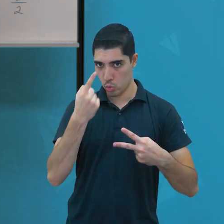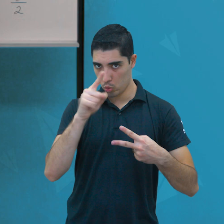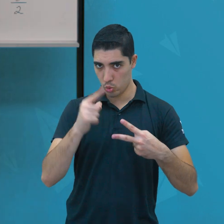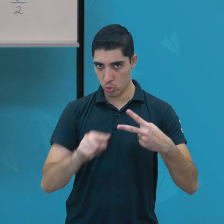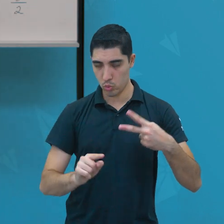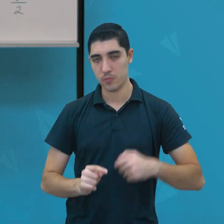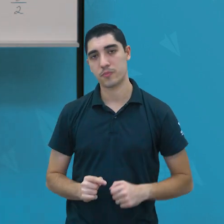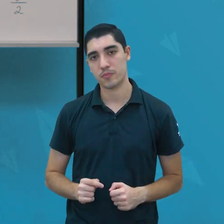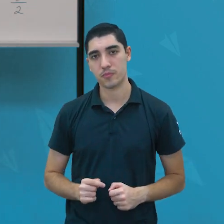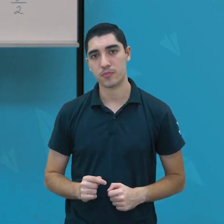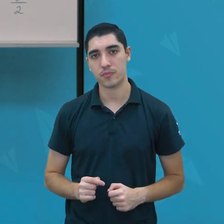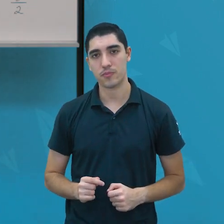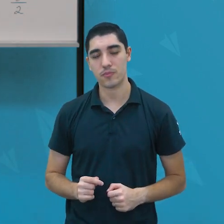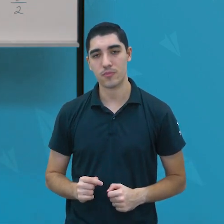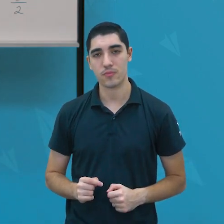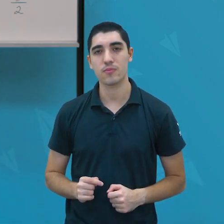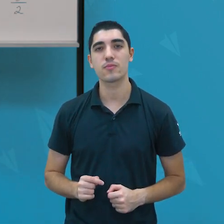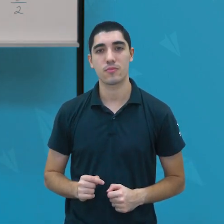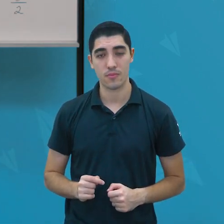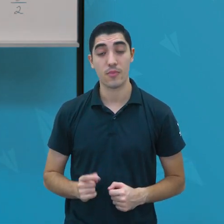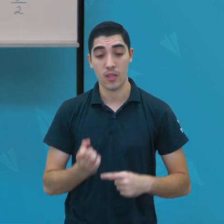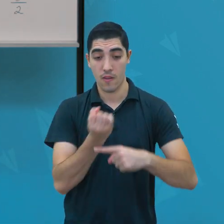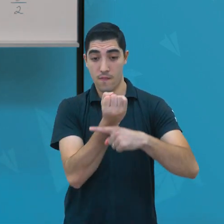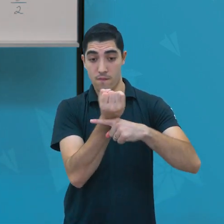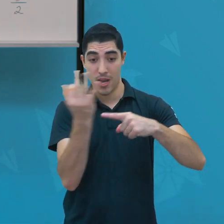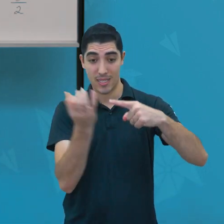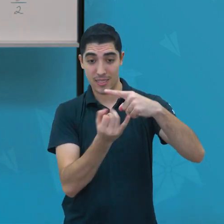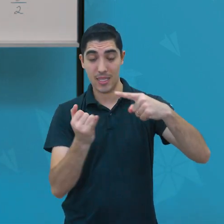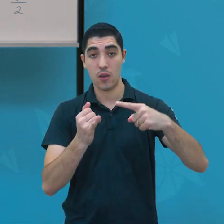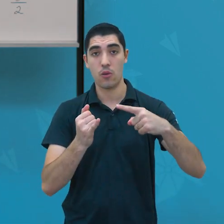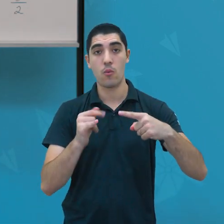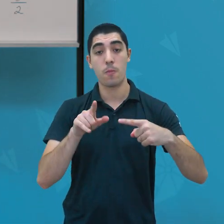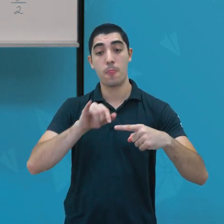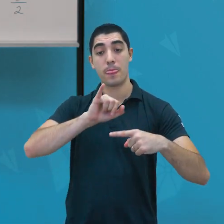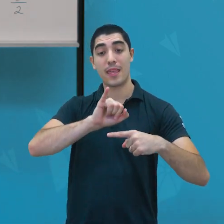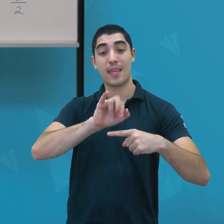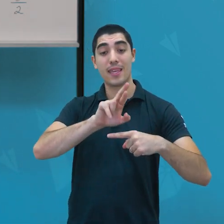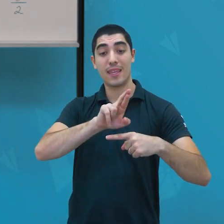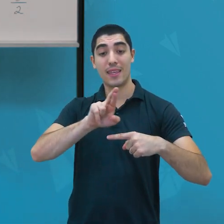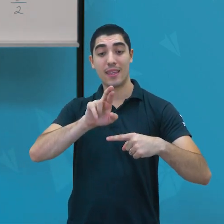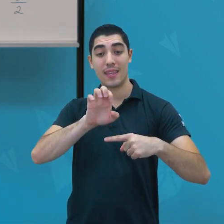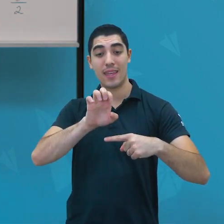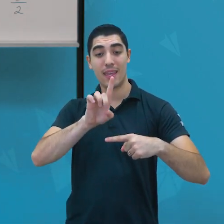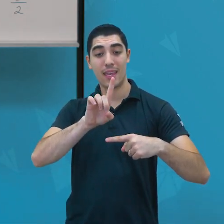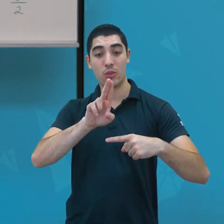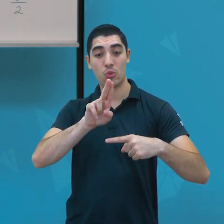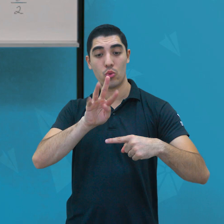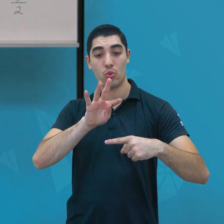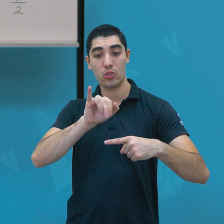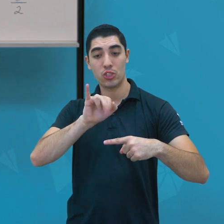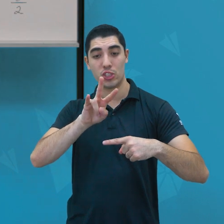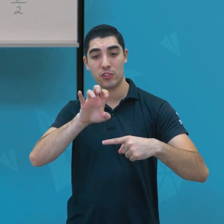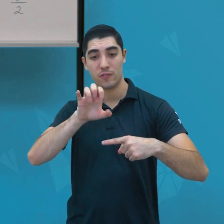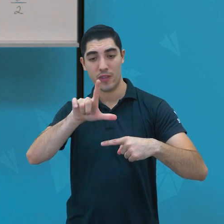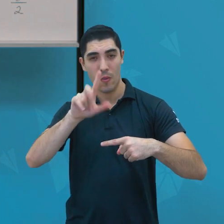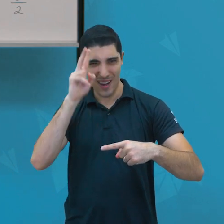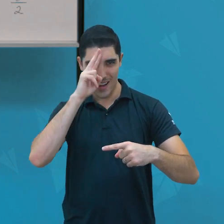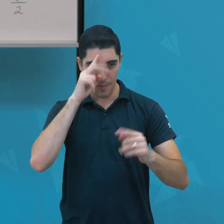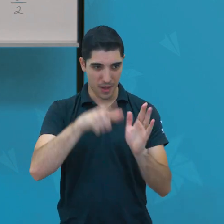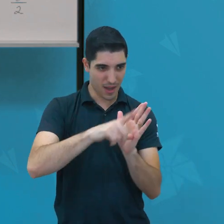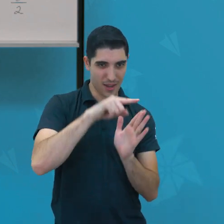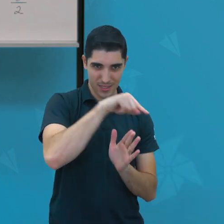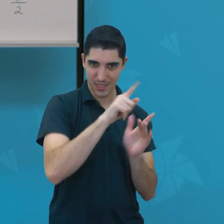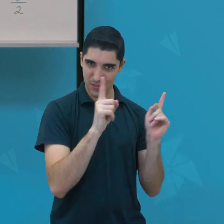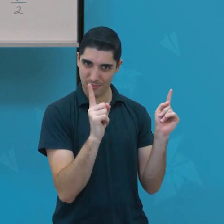gente finalizar aqui. Tá? Outras duas. Fração irredutível, nós treinamos agora há pouco com